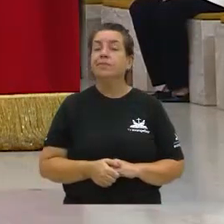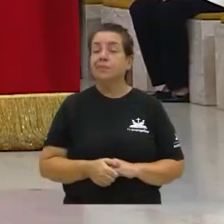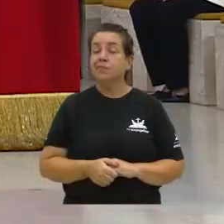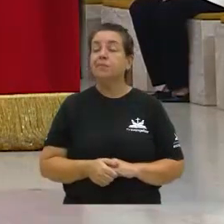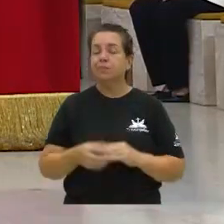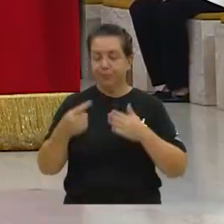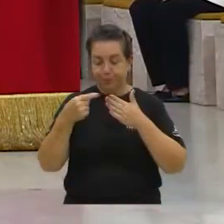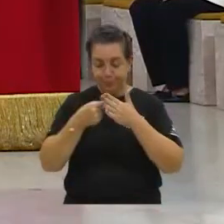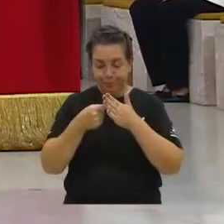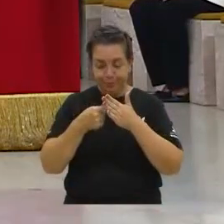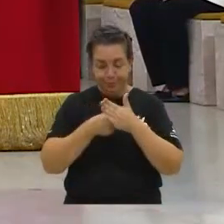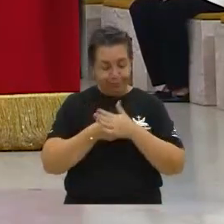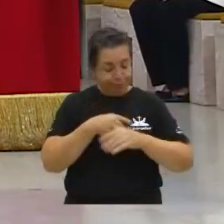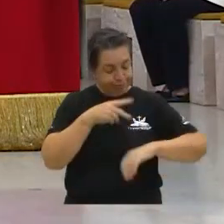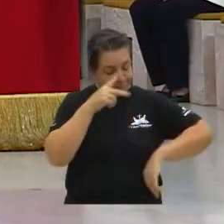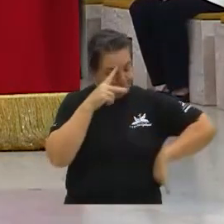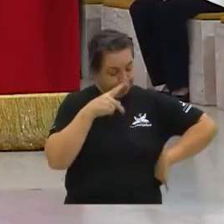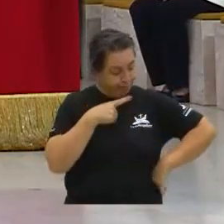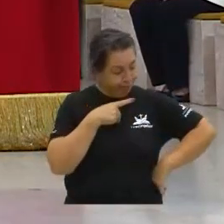Pergunte-se,